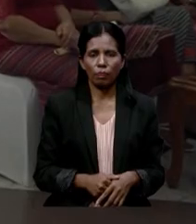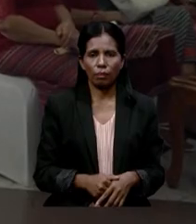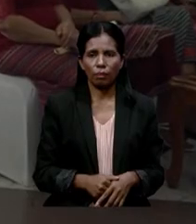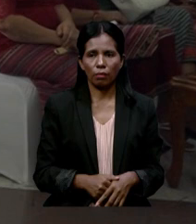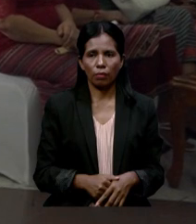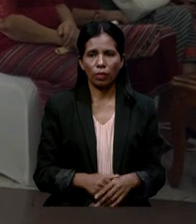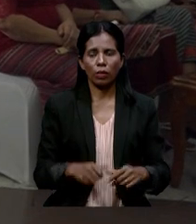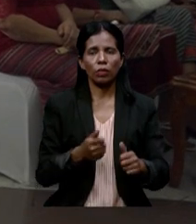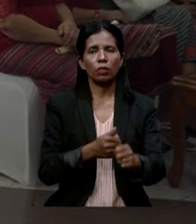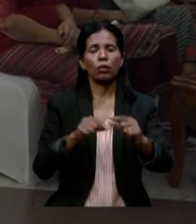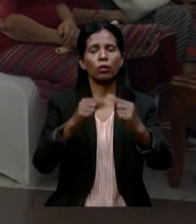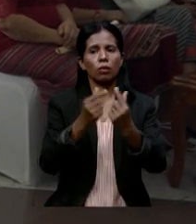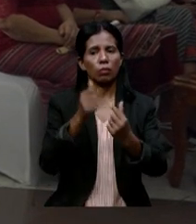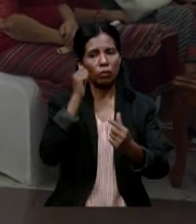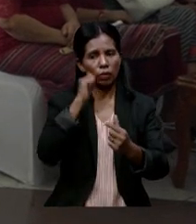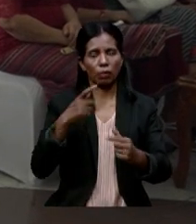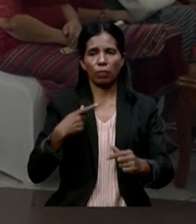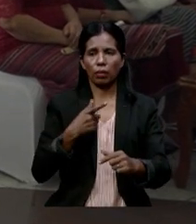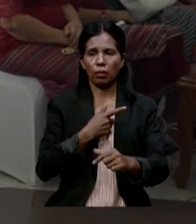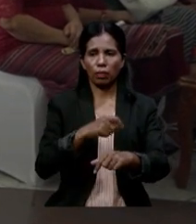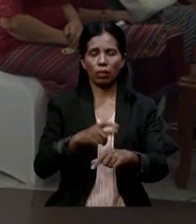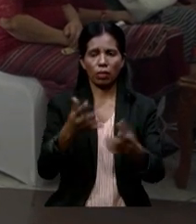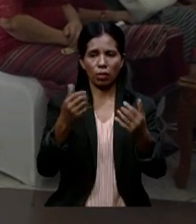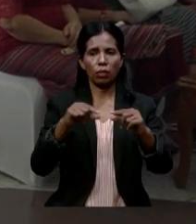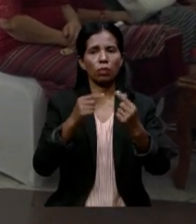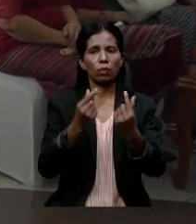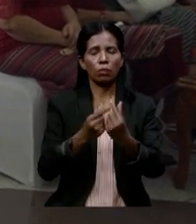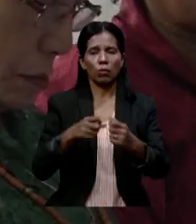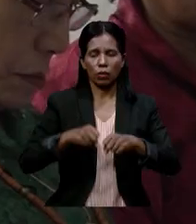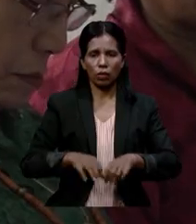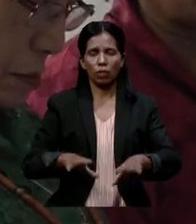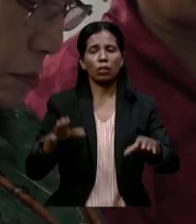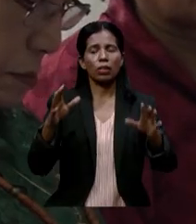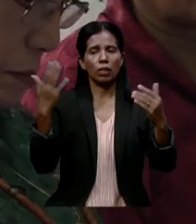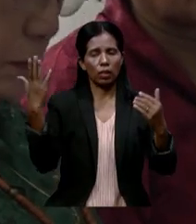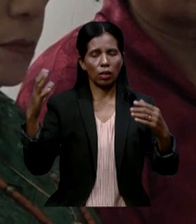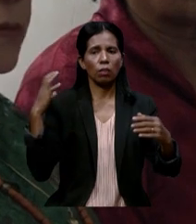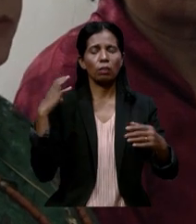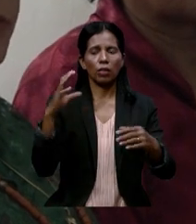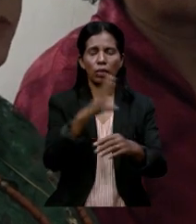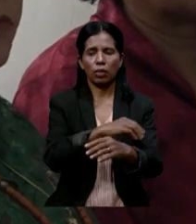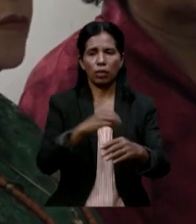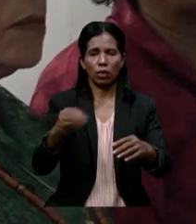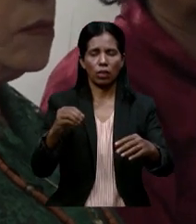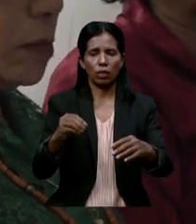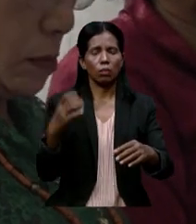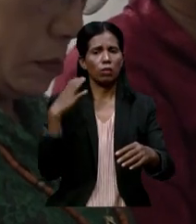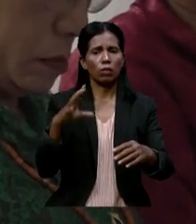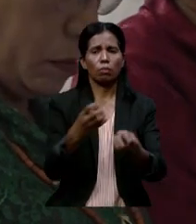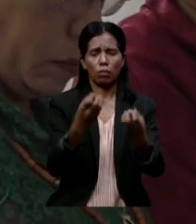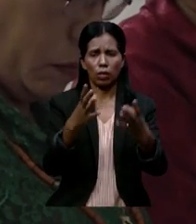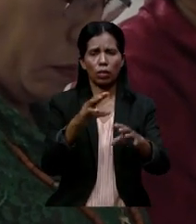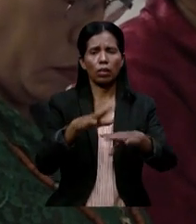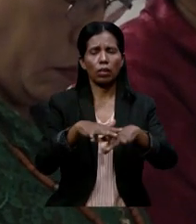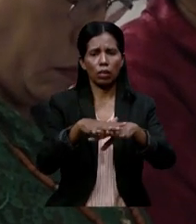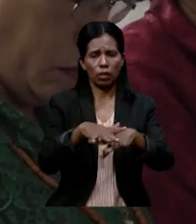Ter grupo feito parlamentar sira da um ne grupo produção tais e a competição macas e mercado tamba tais ne be halo ho capas